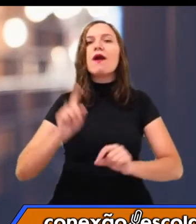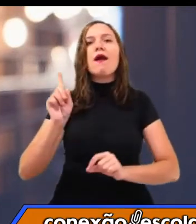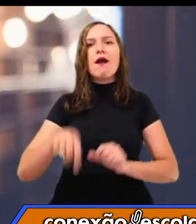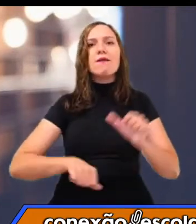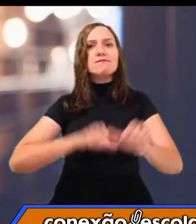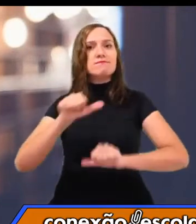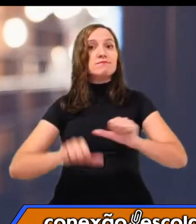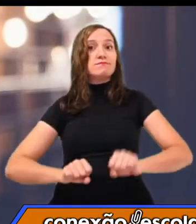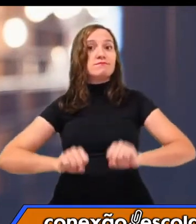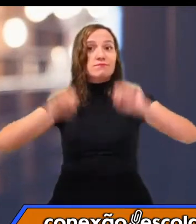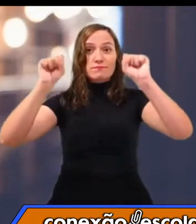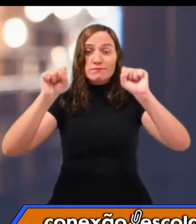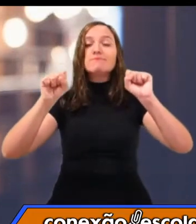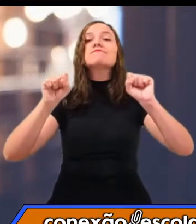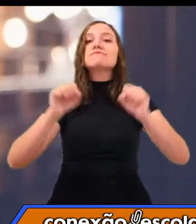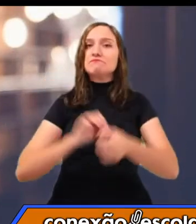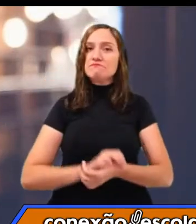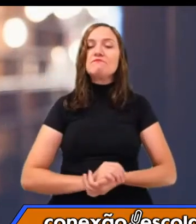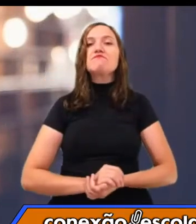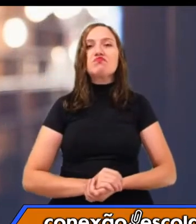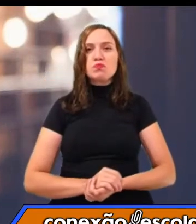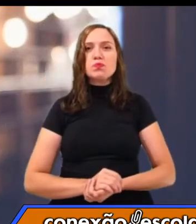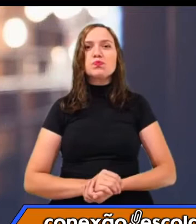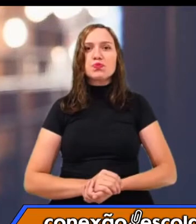Reforma Protestante.